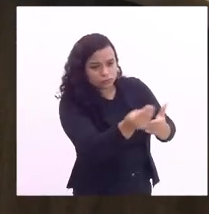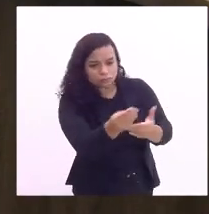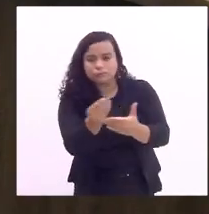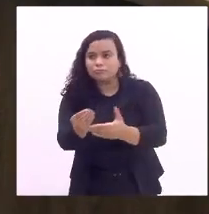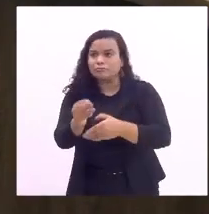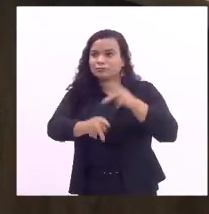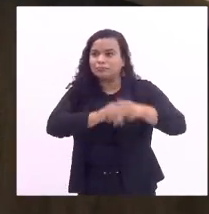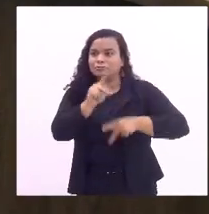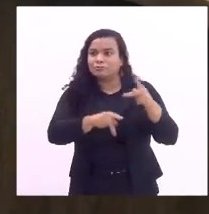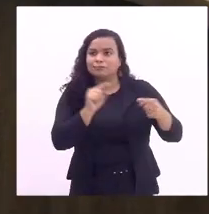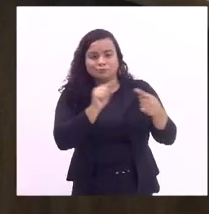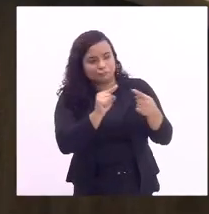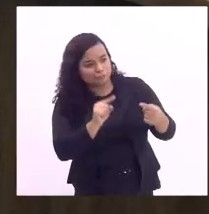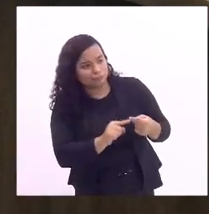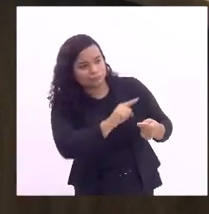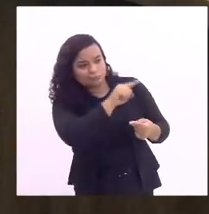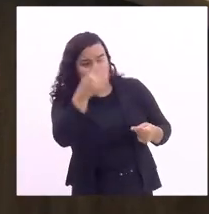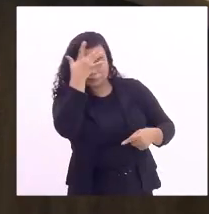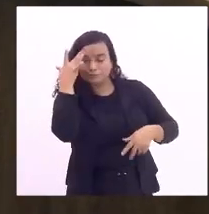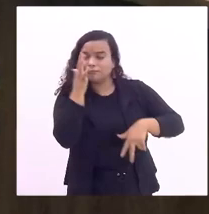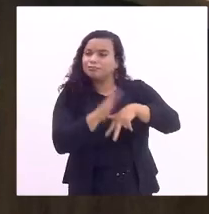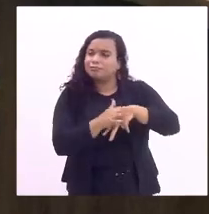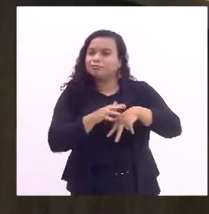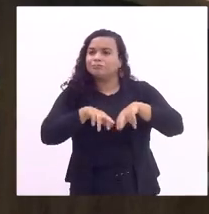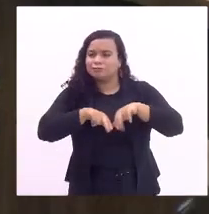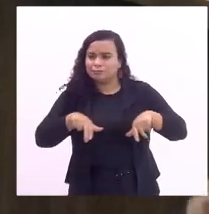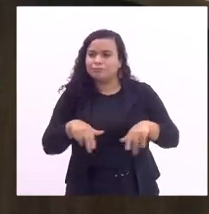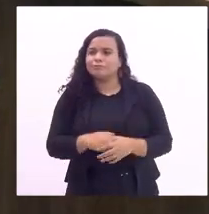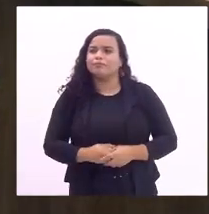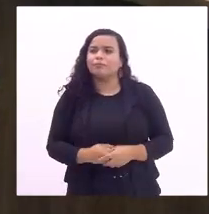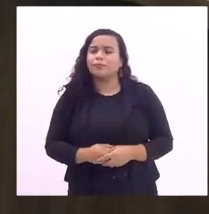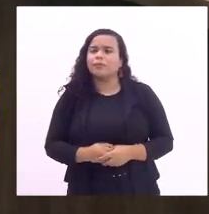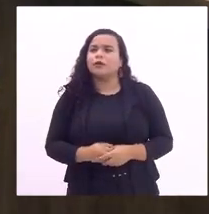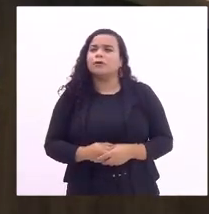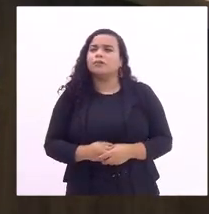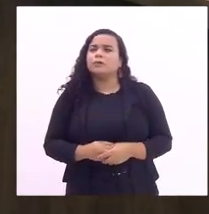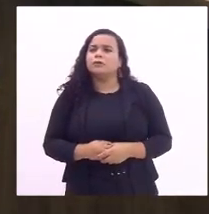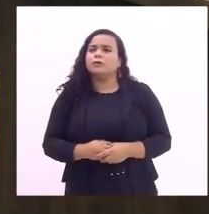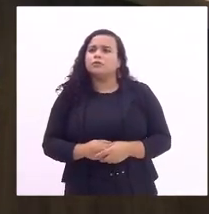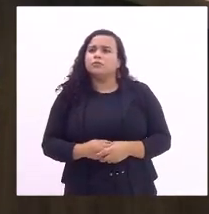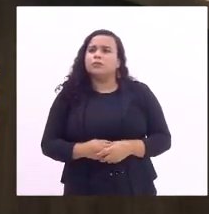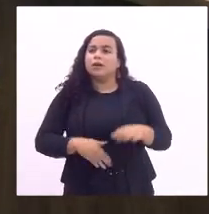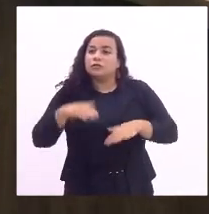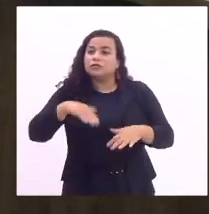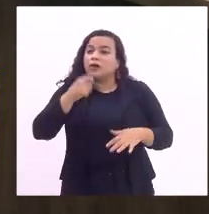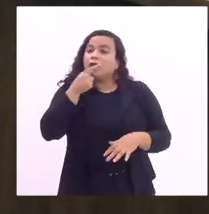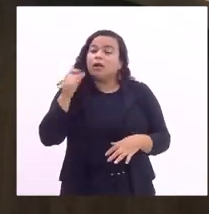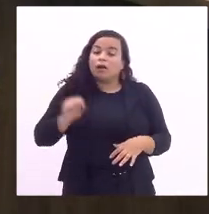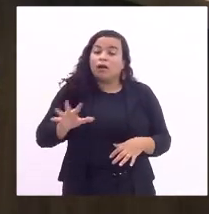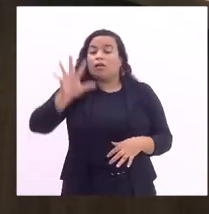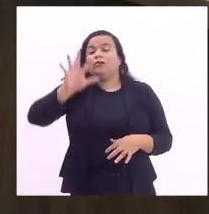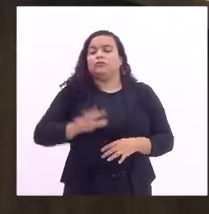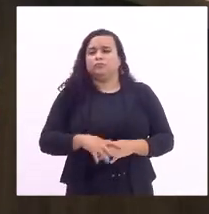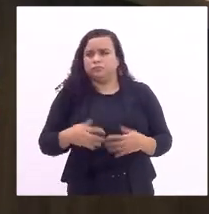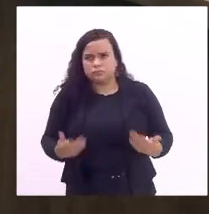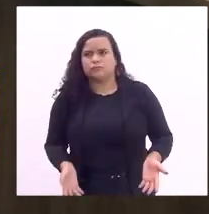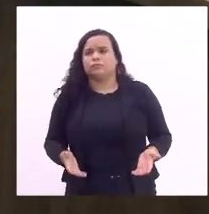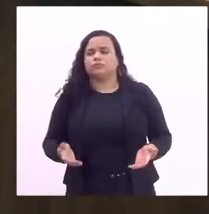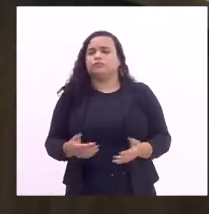que esses pacientes tenham acesso a esses remédios, muitas vezes caríssimos, é um